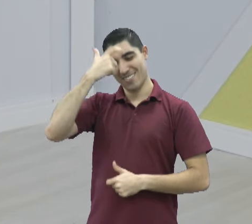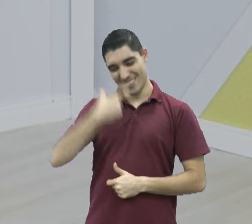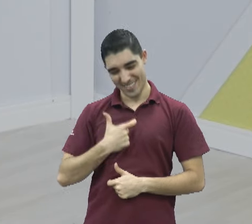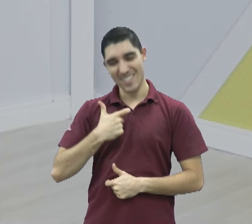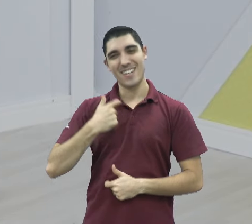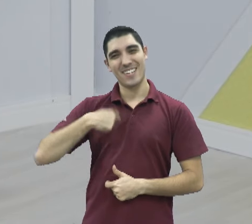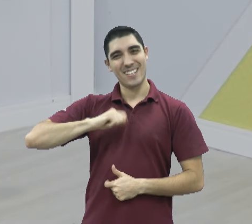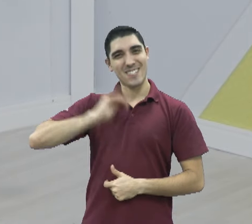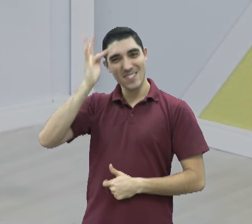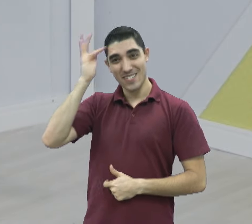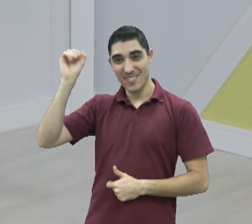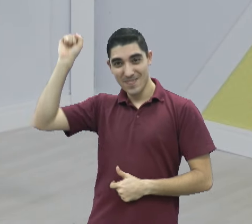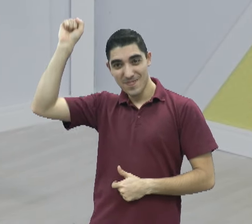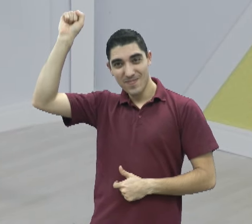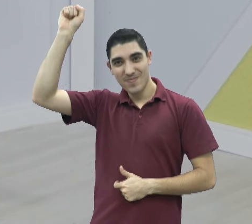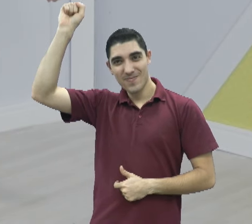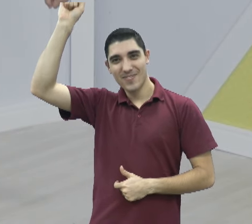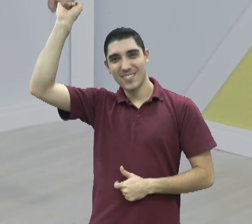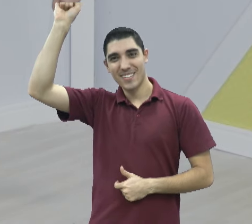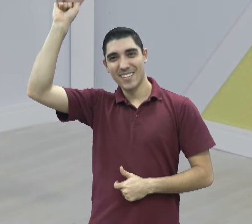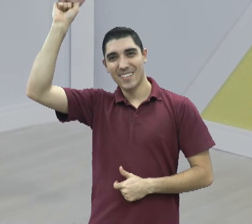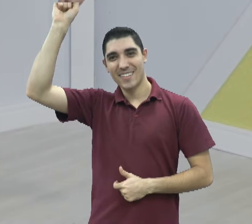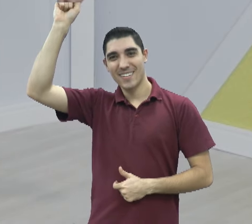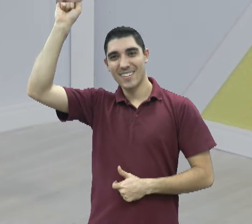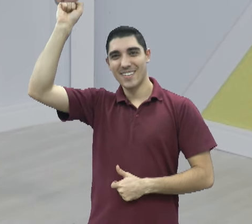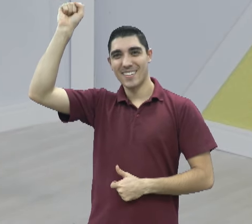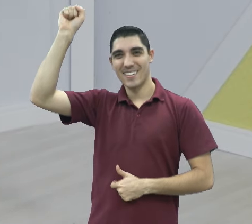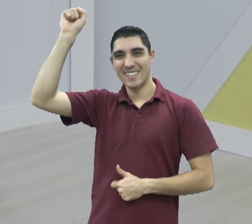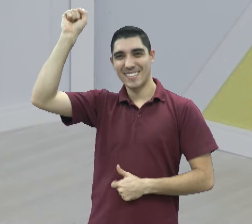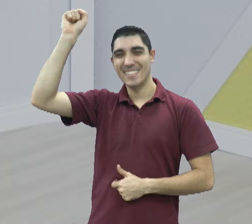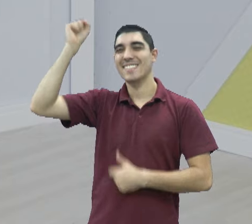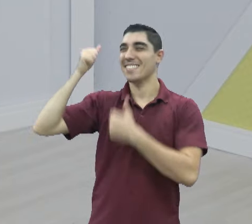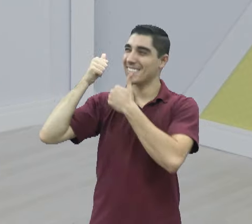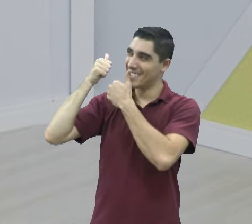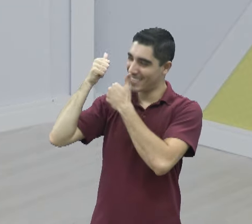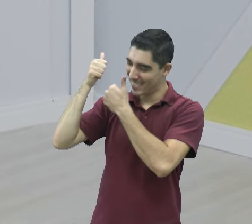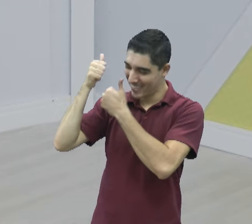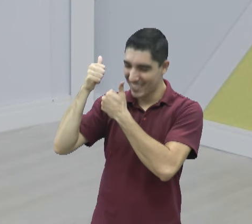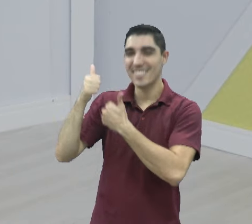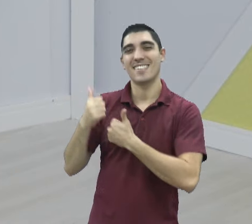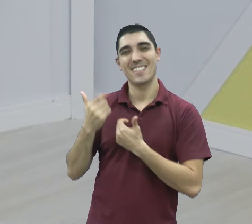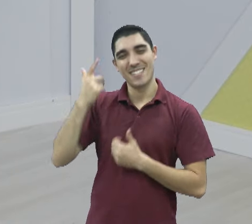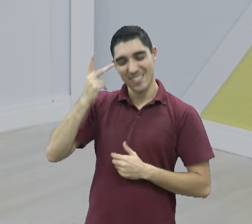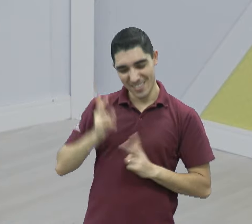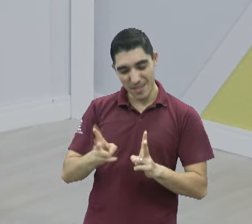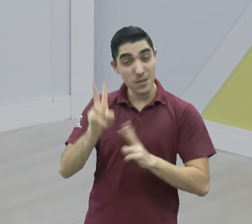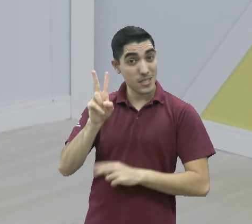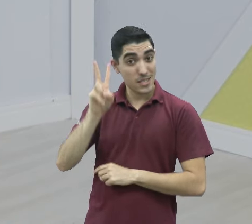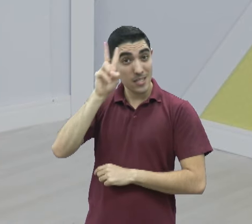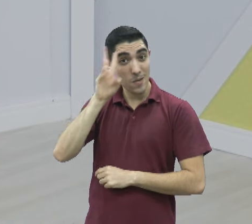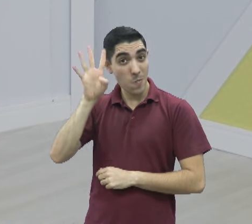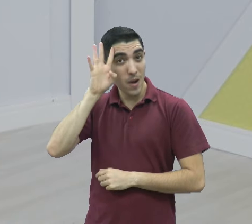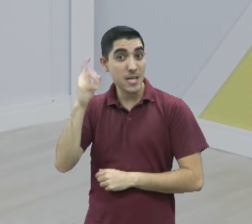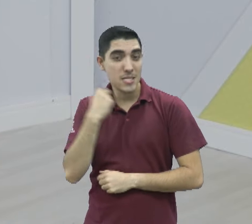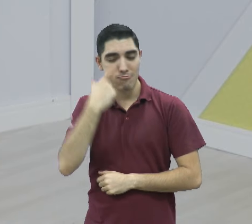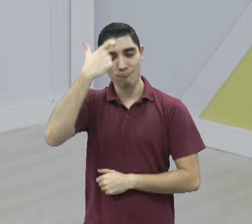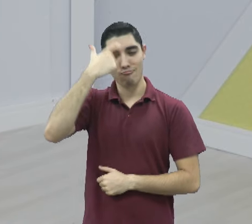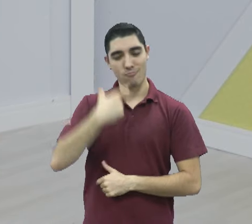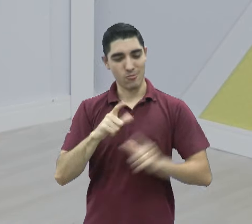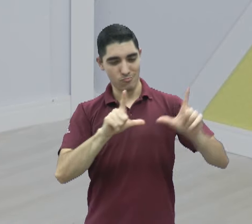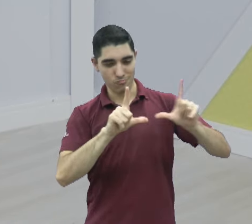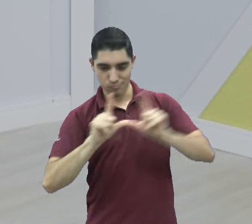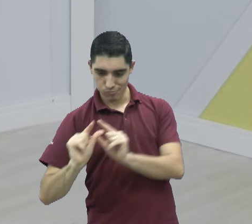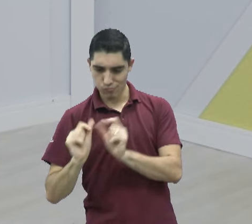Luizão tá sempre aqui. Tá com maquiagem. Que beleza. Eu vi o joinha dele ali. Que beleza. Nosso soquinho maroto de toda segunda, quarta e sexta. O Luizão, que sempre leva